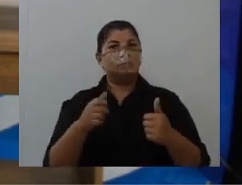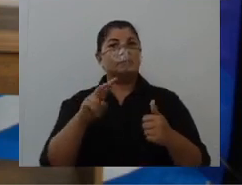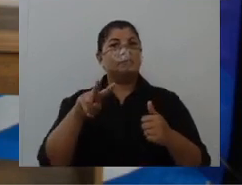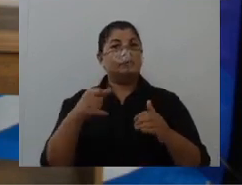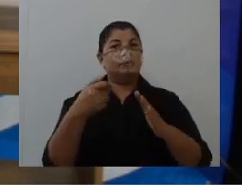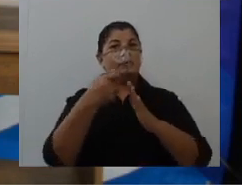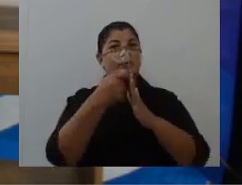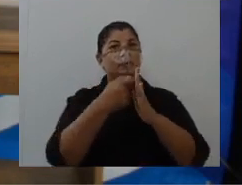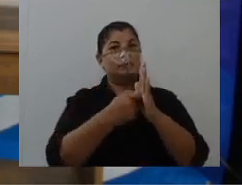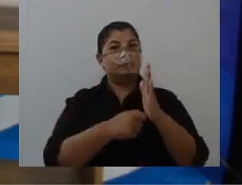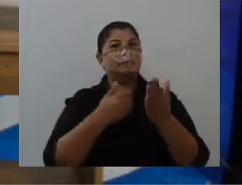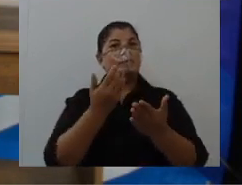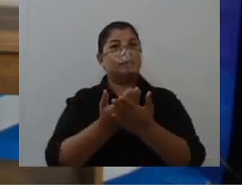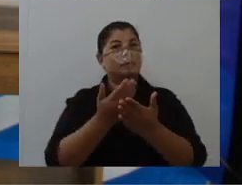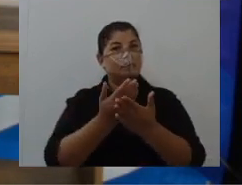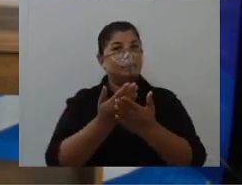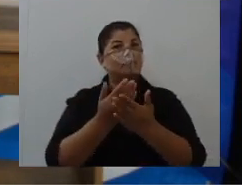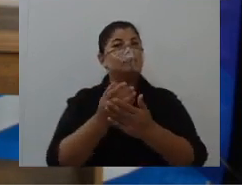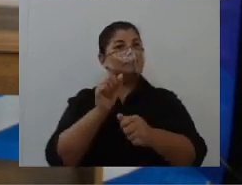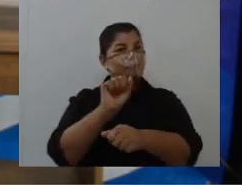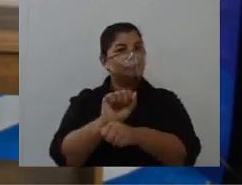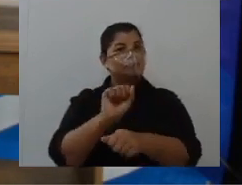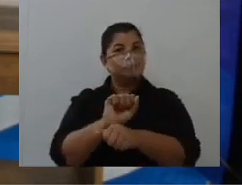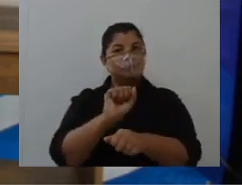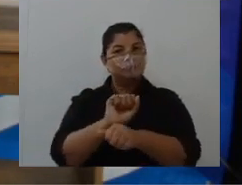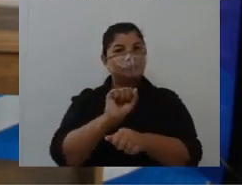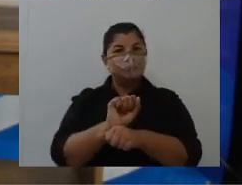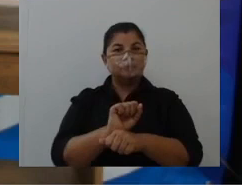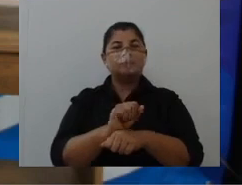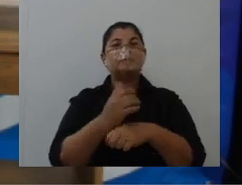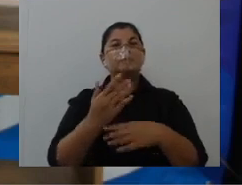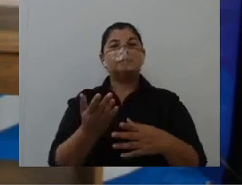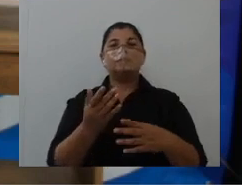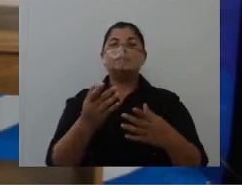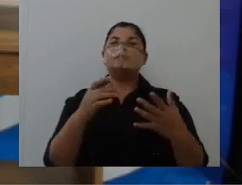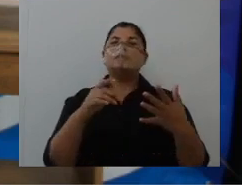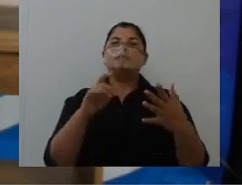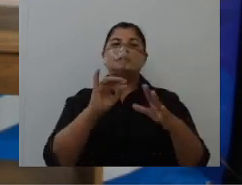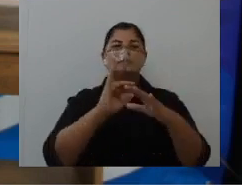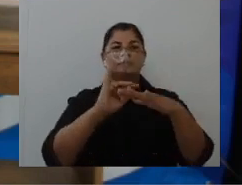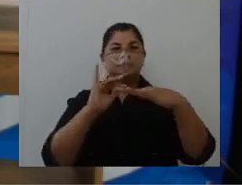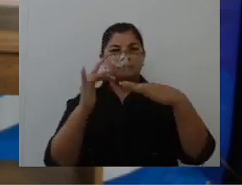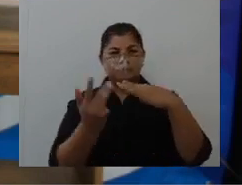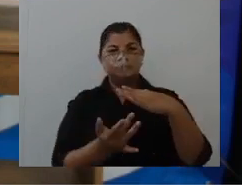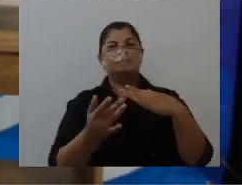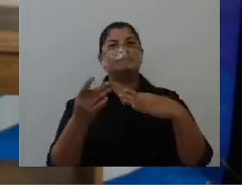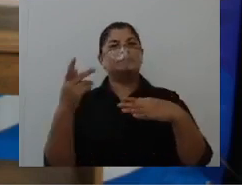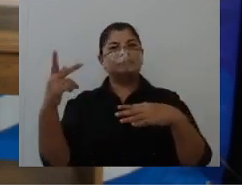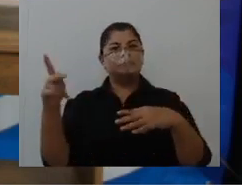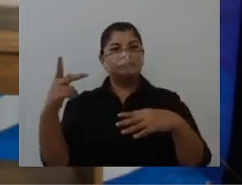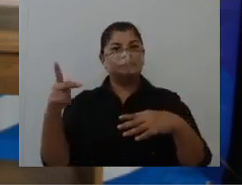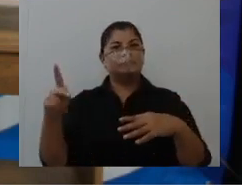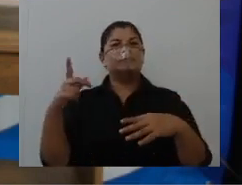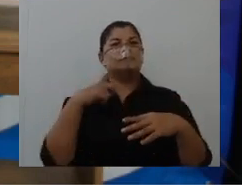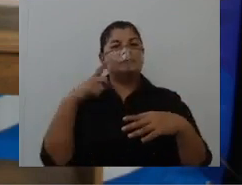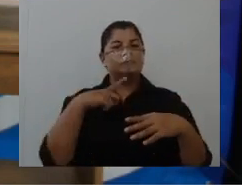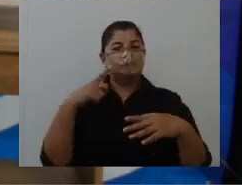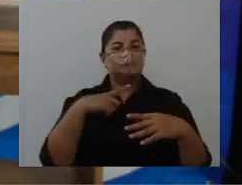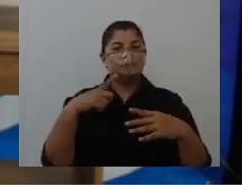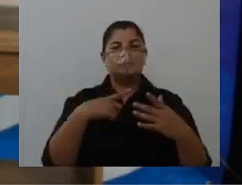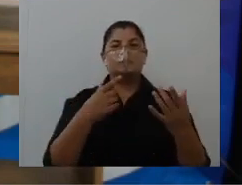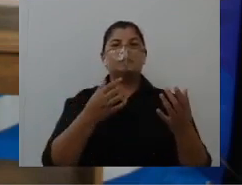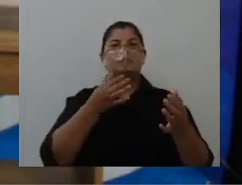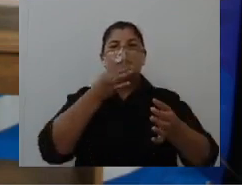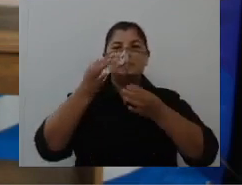redação para o Enem aqui, vocês não podem perder. Eu, lá nas minhas redes sociais, lá no Luiz_LP3, tem dicas de redação, estou